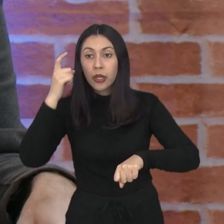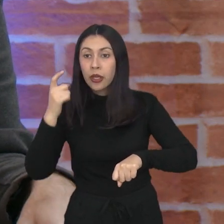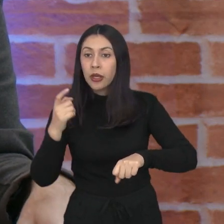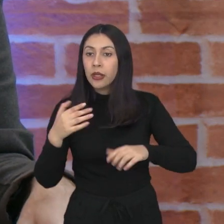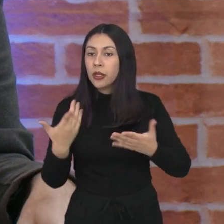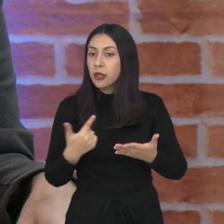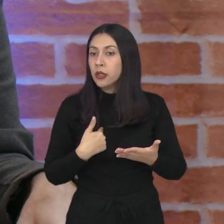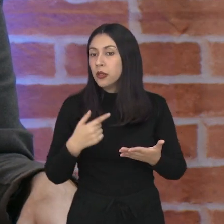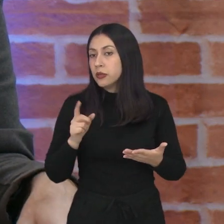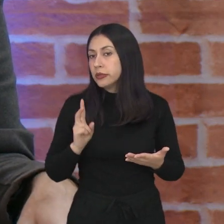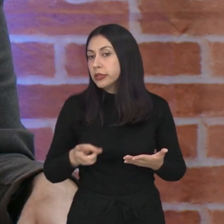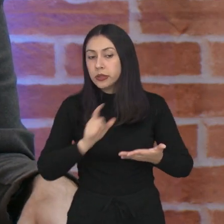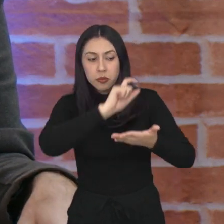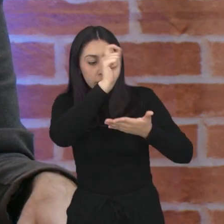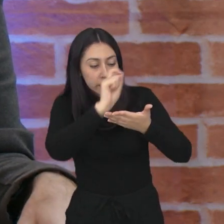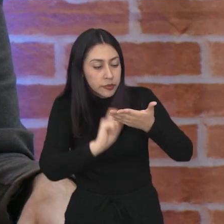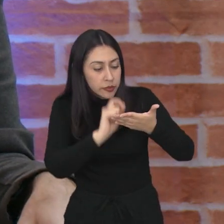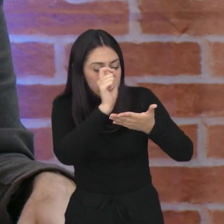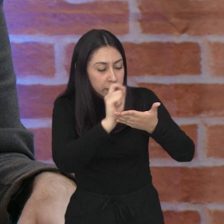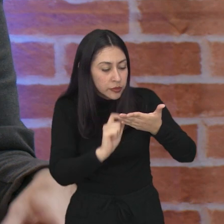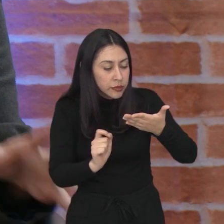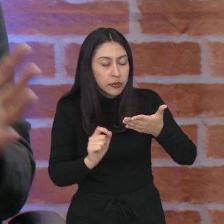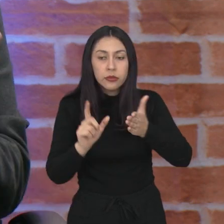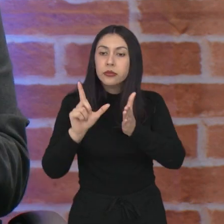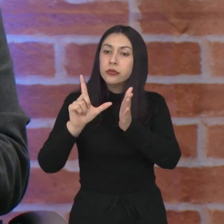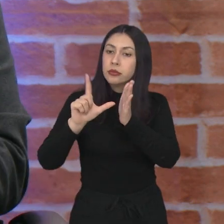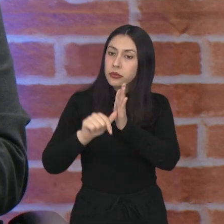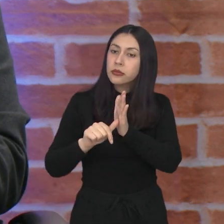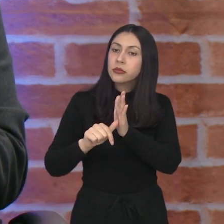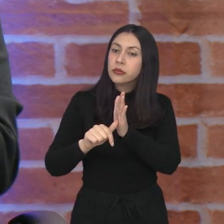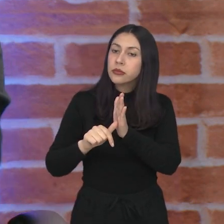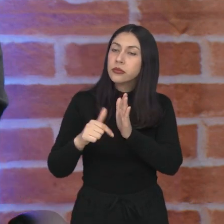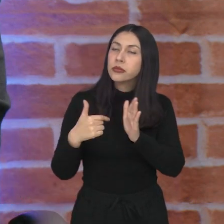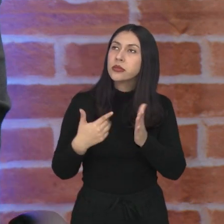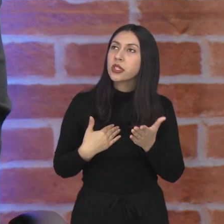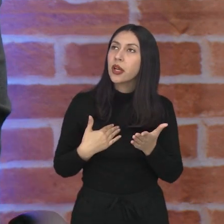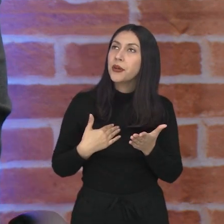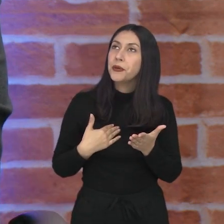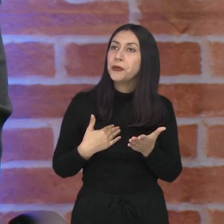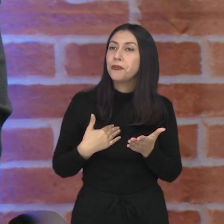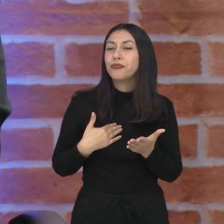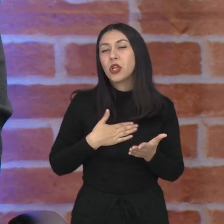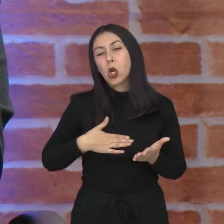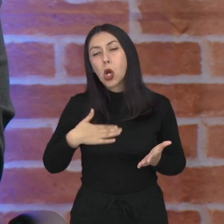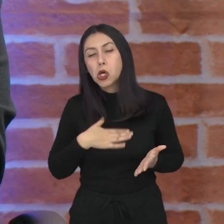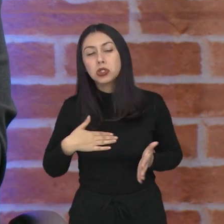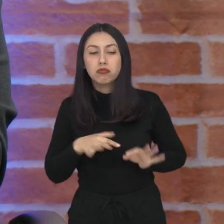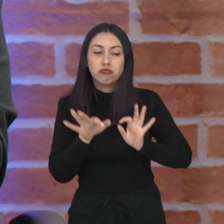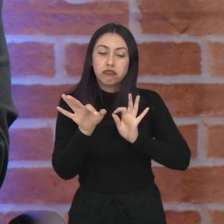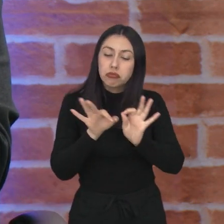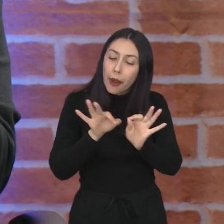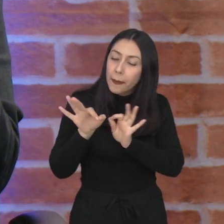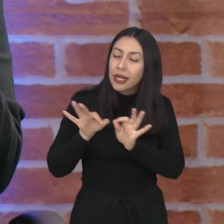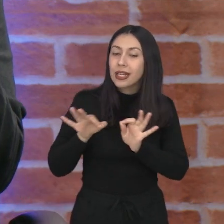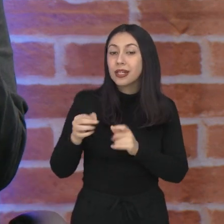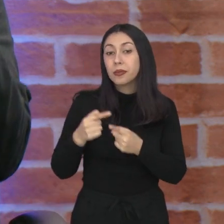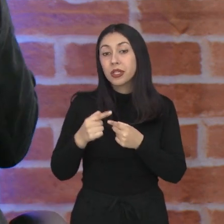sempre anotando milhões de coisas. E depois da ideia pronta, eu gosto de trabalhar a ideia, porque a ideia tem uma ideia que